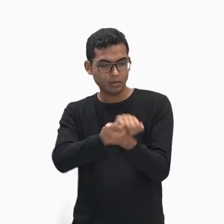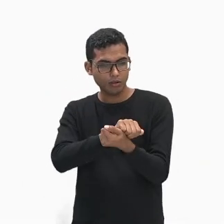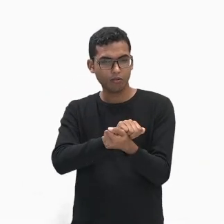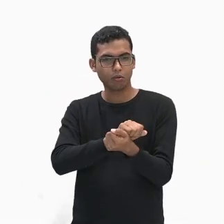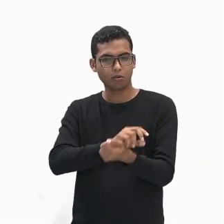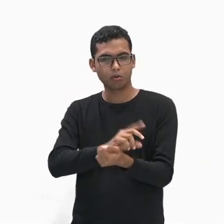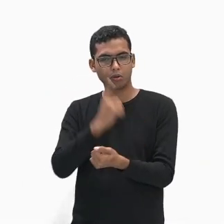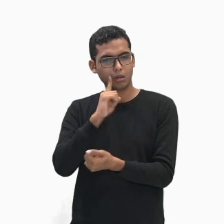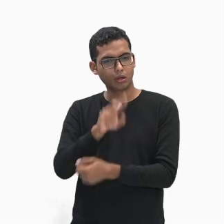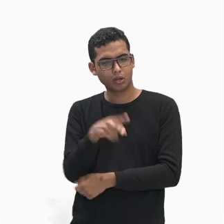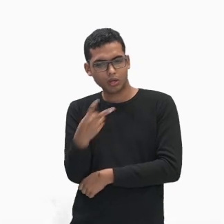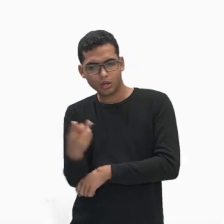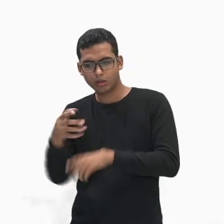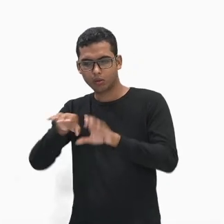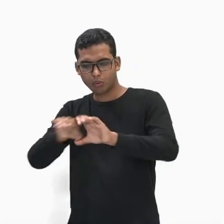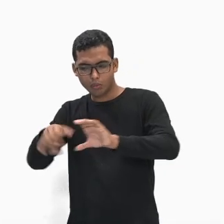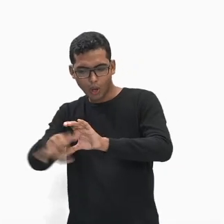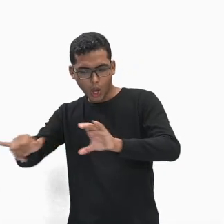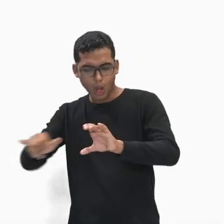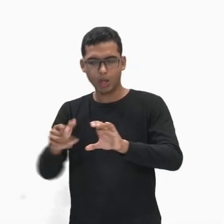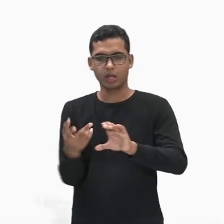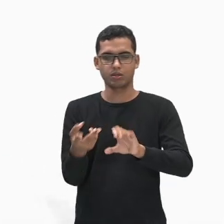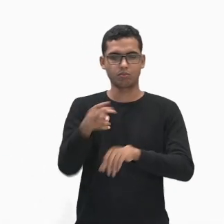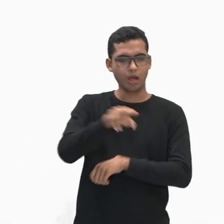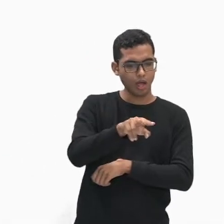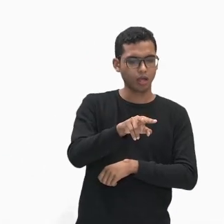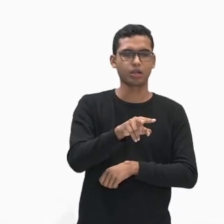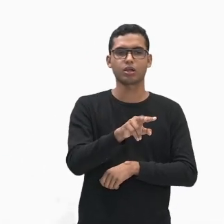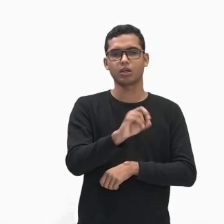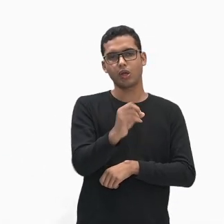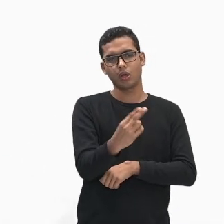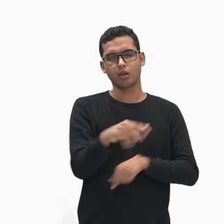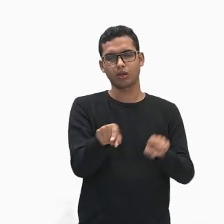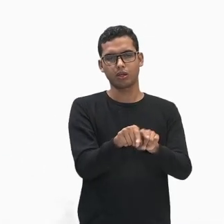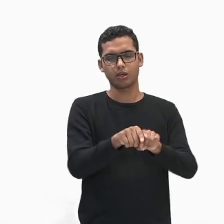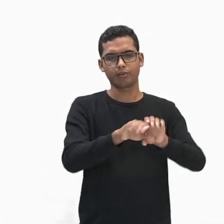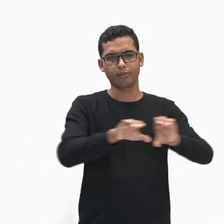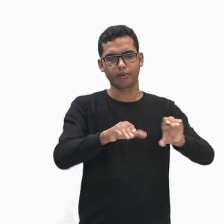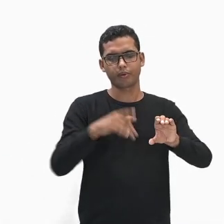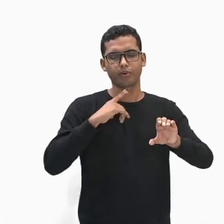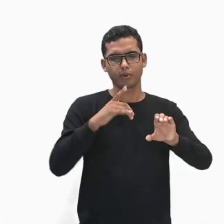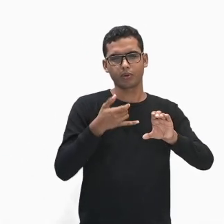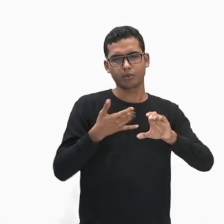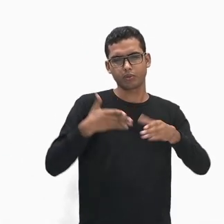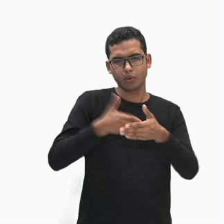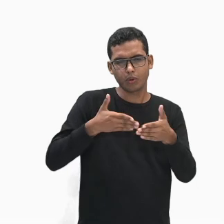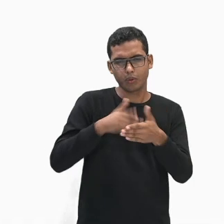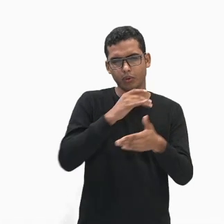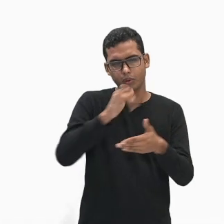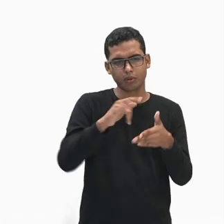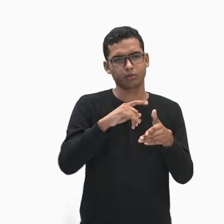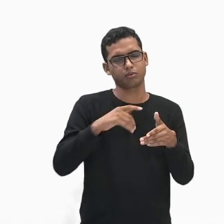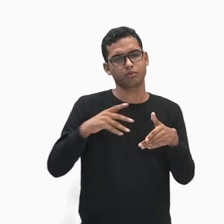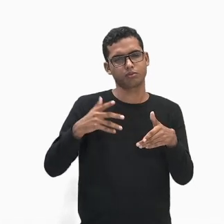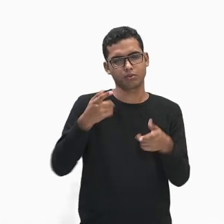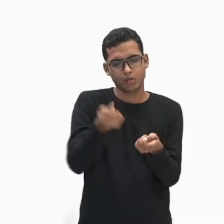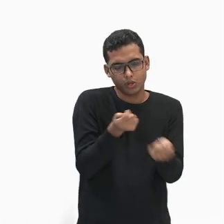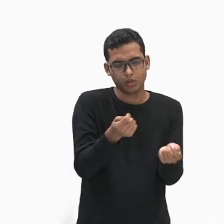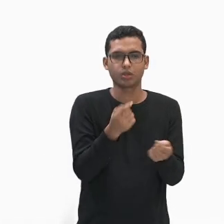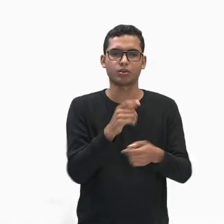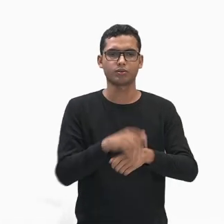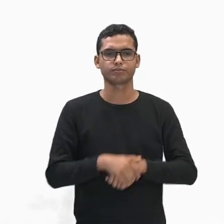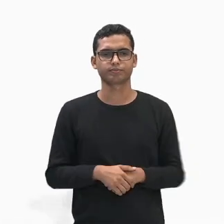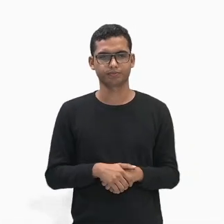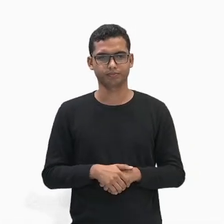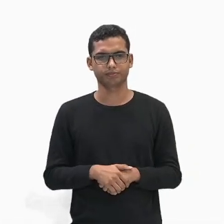quero saber a diferença dos dois aqui, condutores e isolantes. Vejam aí comigo.